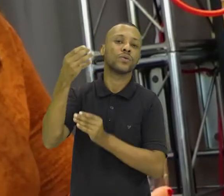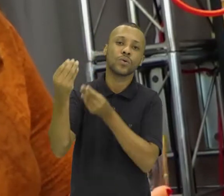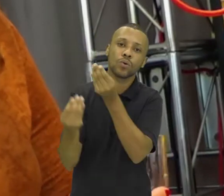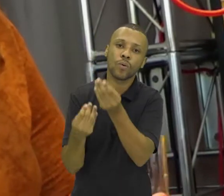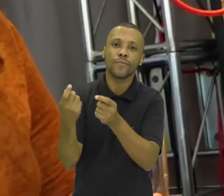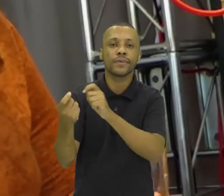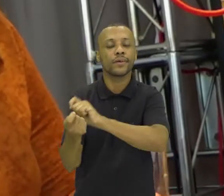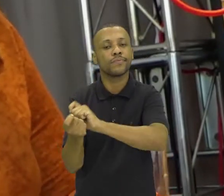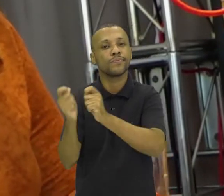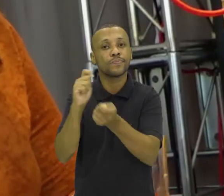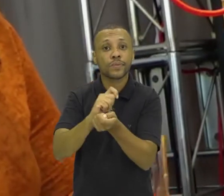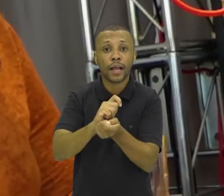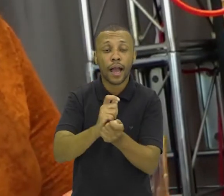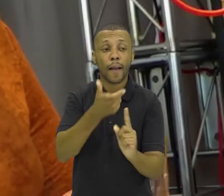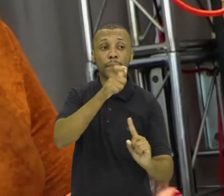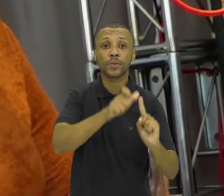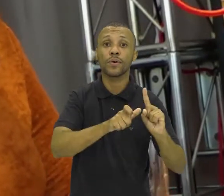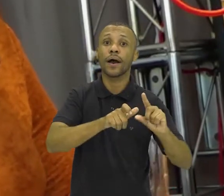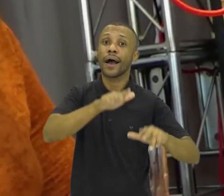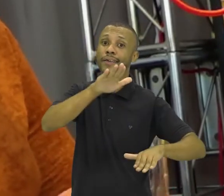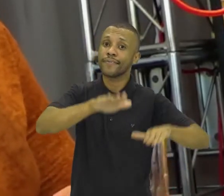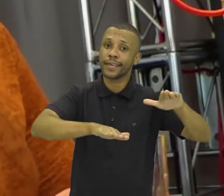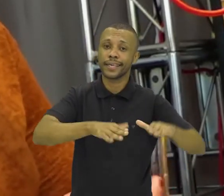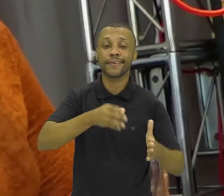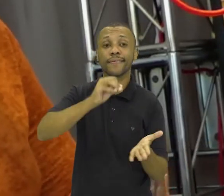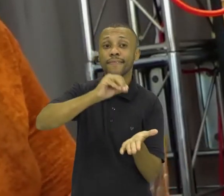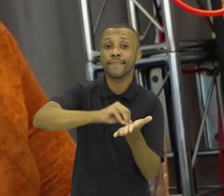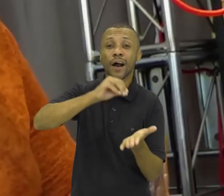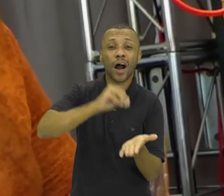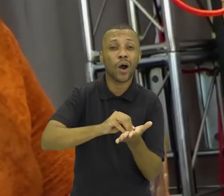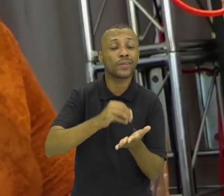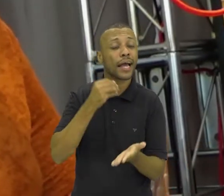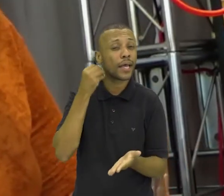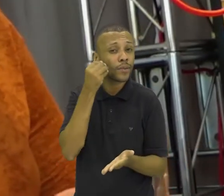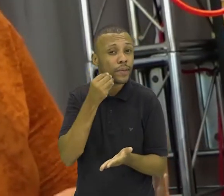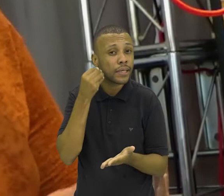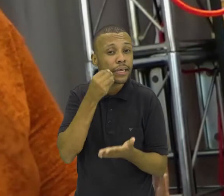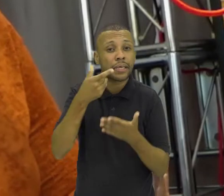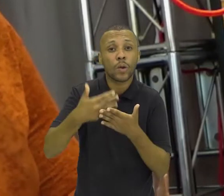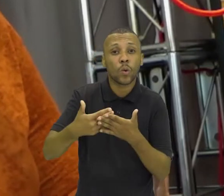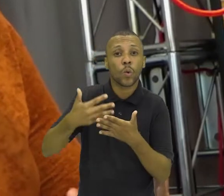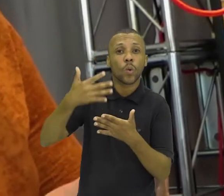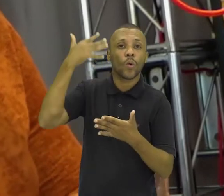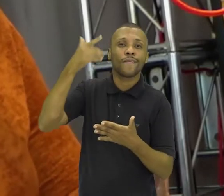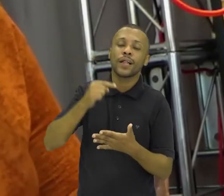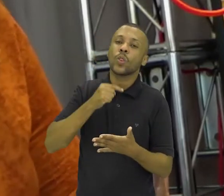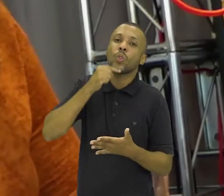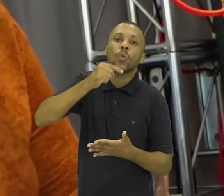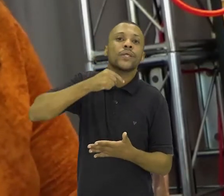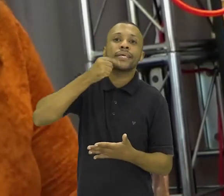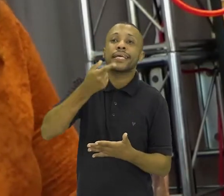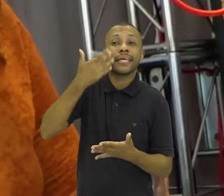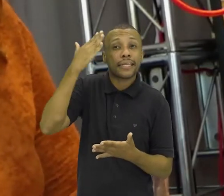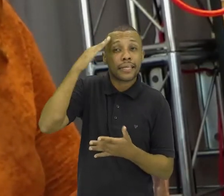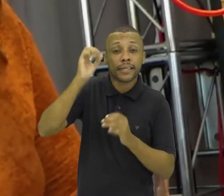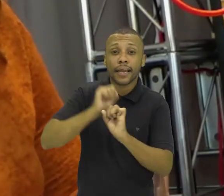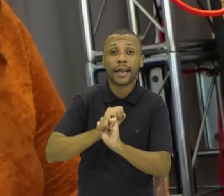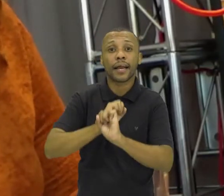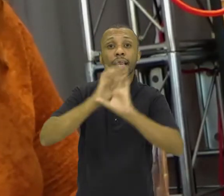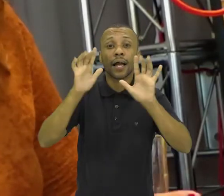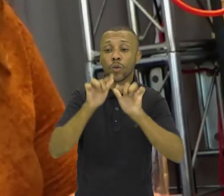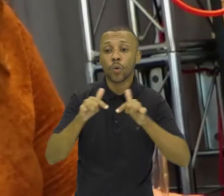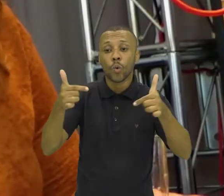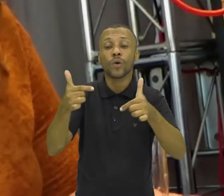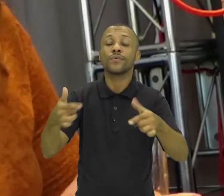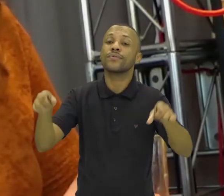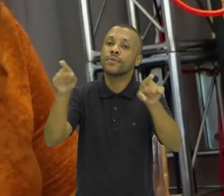assim. A pessoa que não tem a vivência, que não tem a experiência, acaba não conseguindo seguir aquela lei, né?